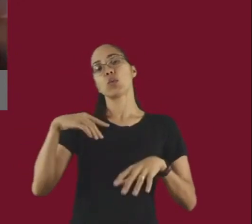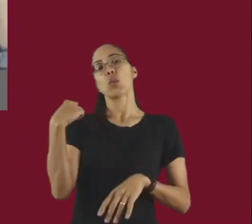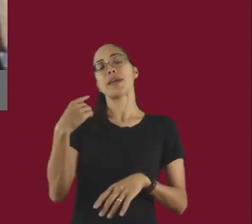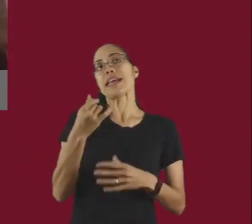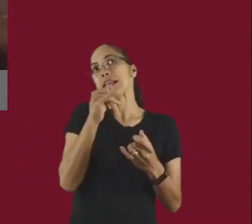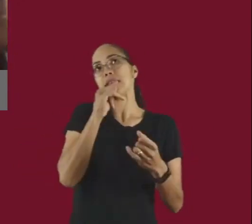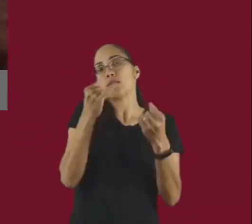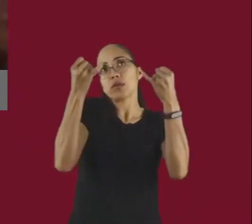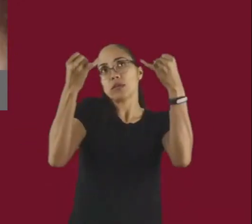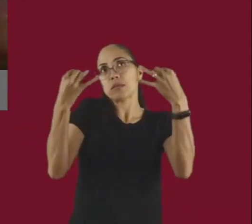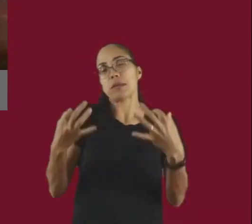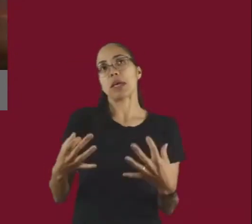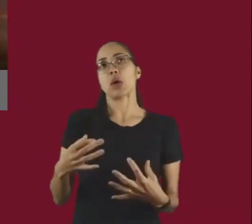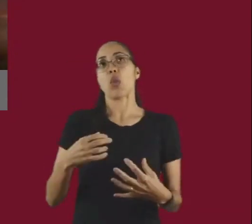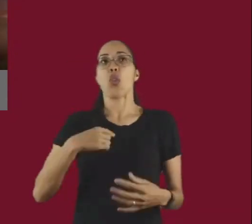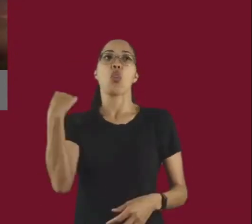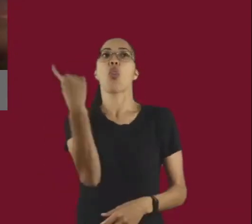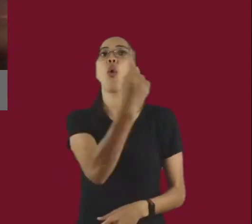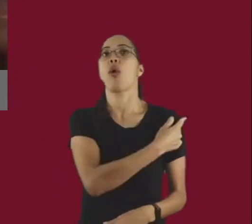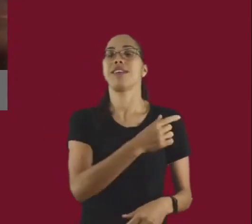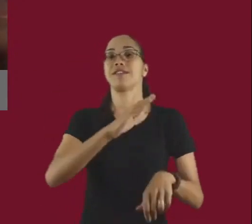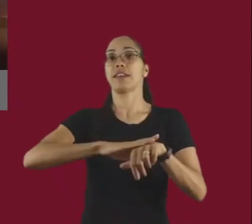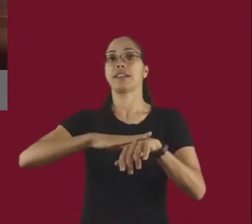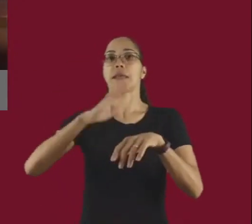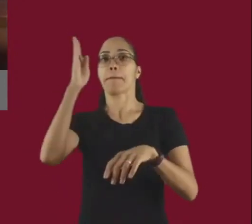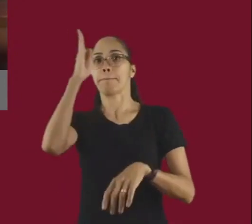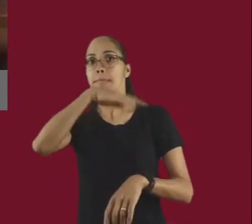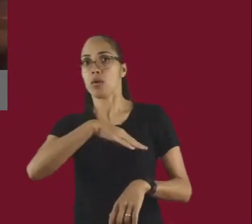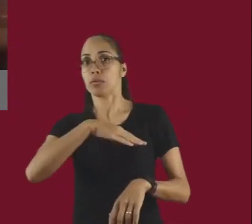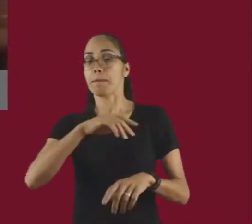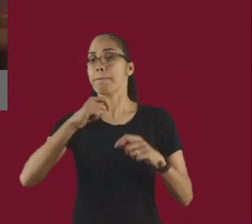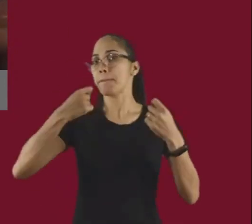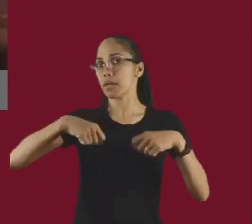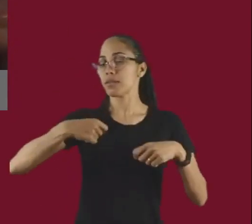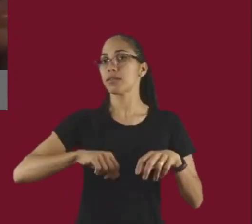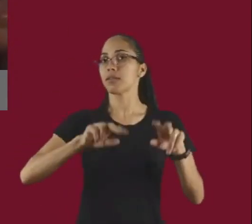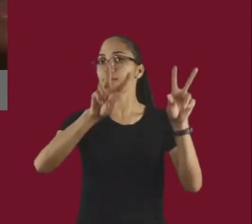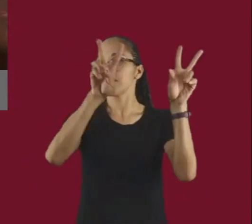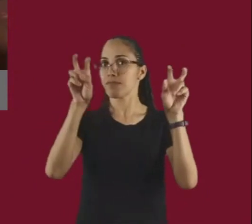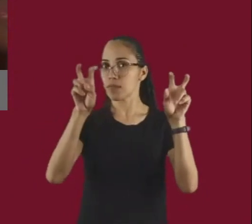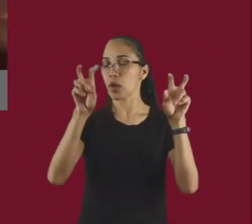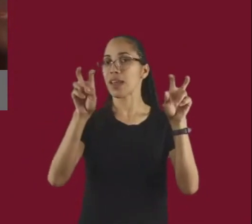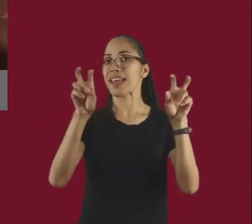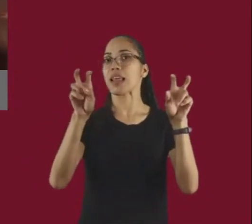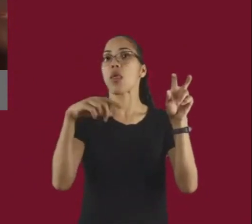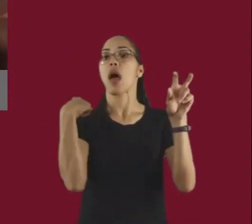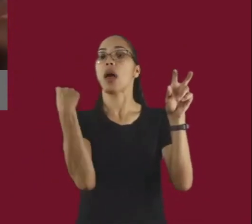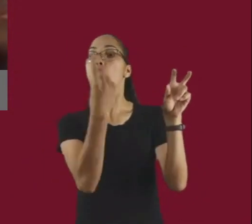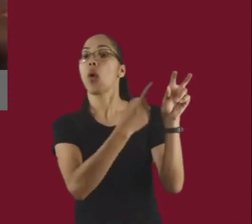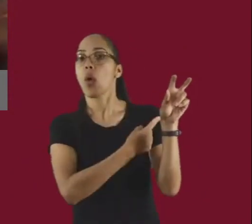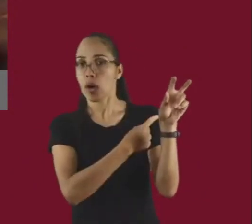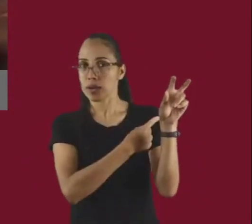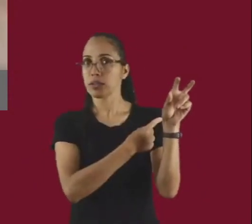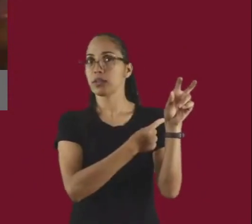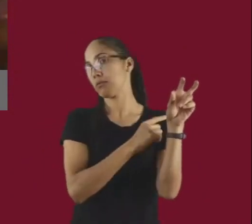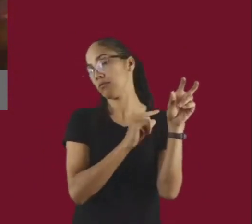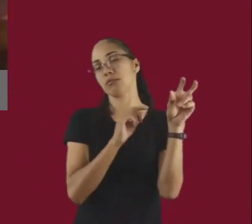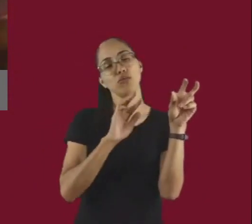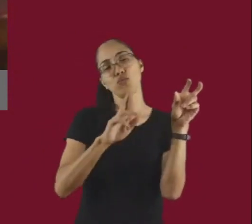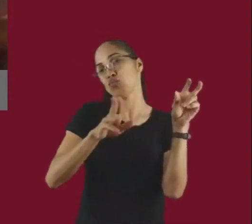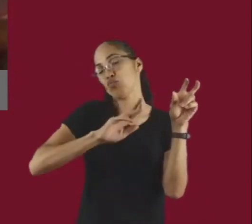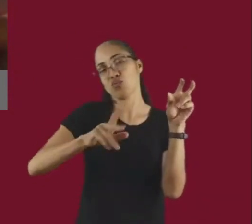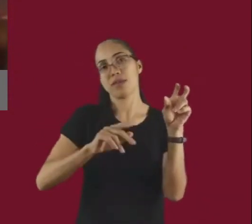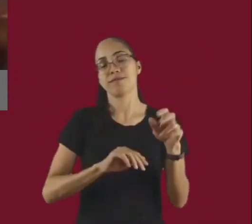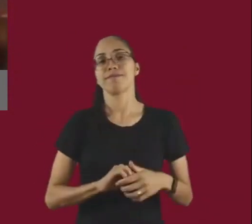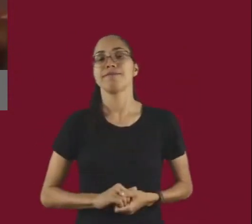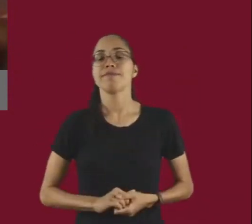parênteses que precisa ser sublinhado, que entre aspas, assim, que não existe esse a gente, não existe esse nós, né?